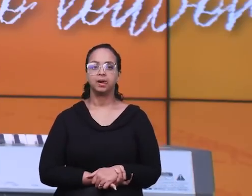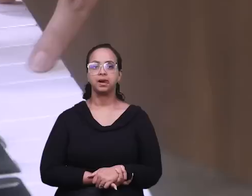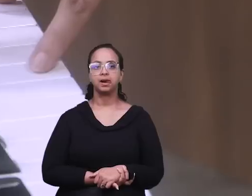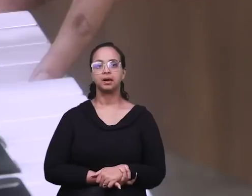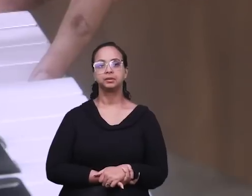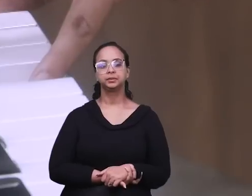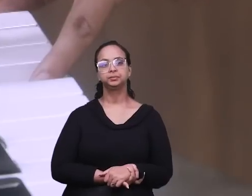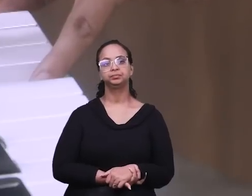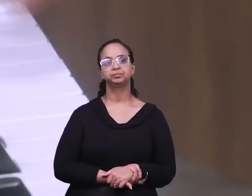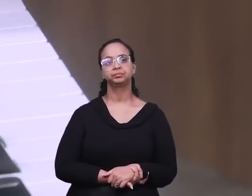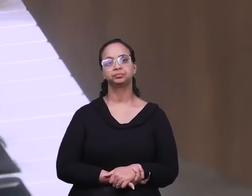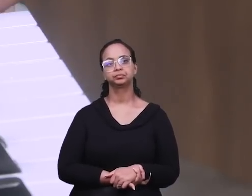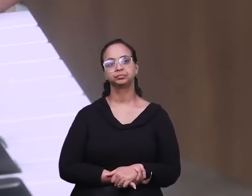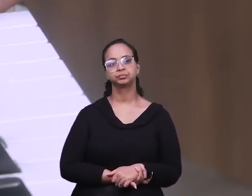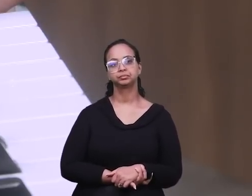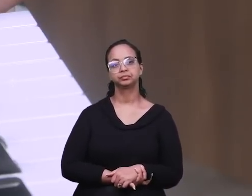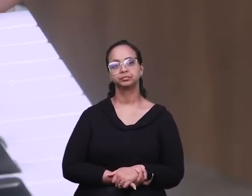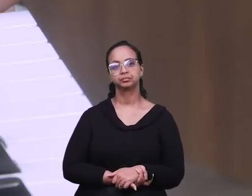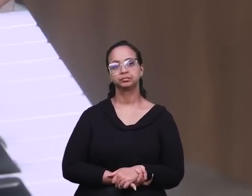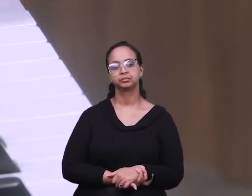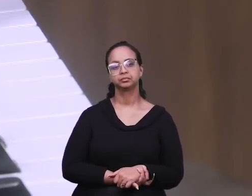lá.